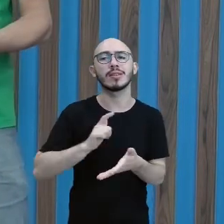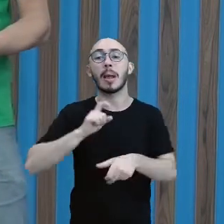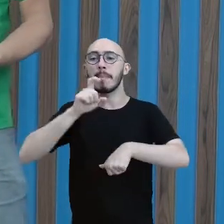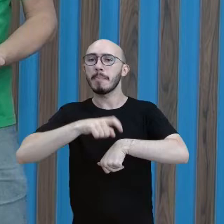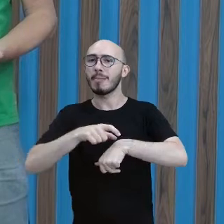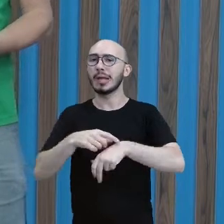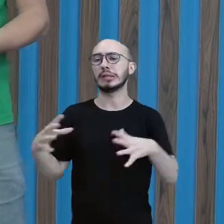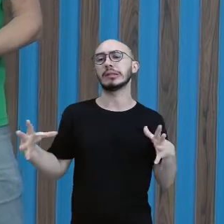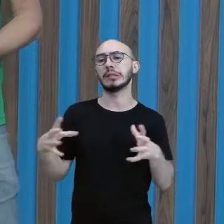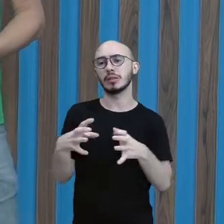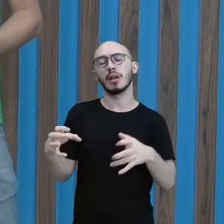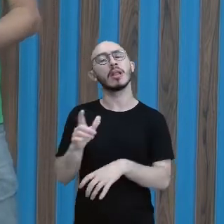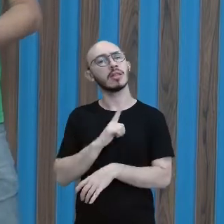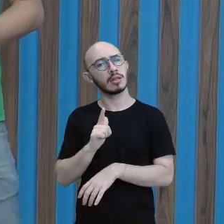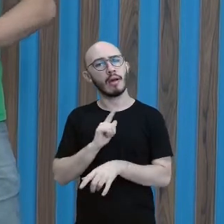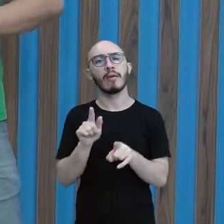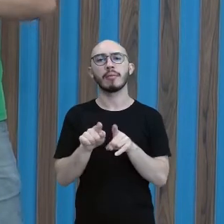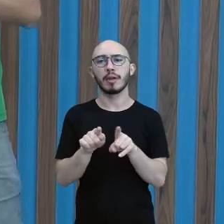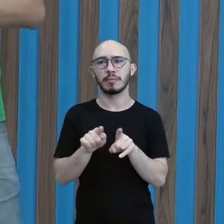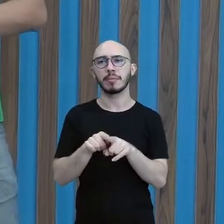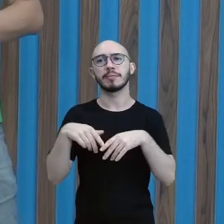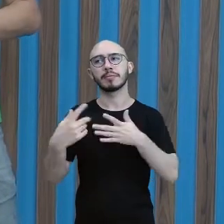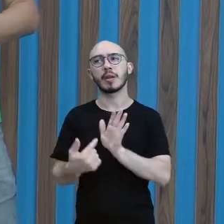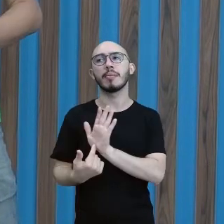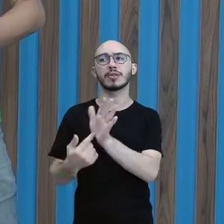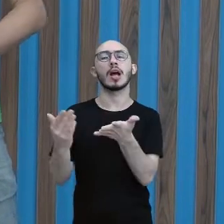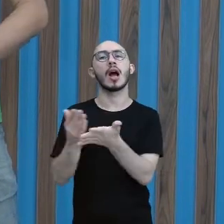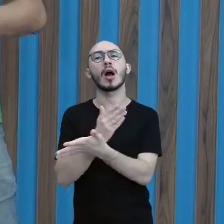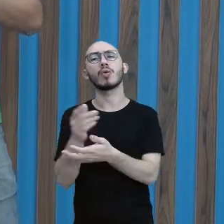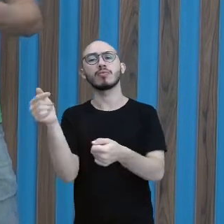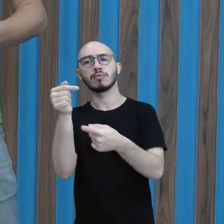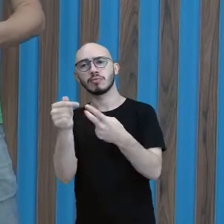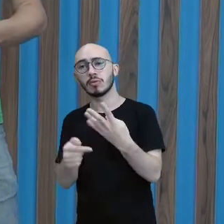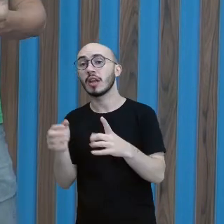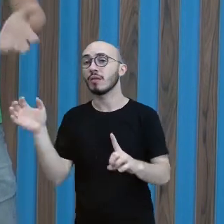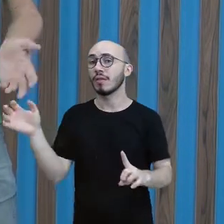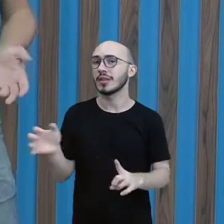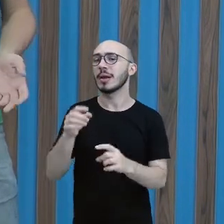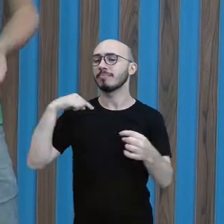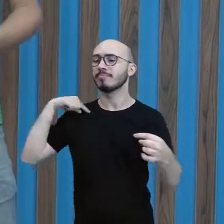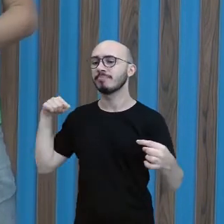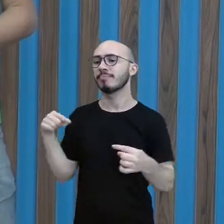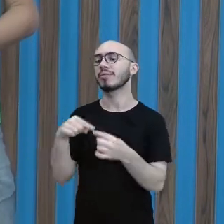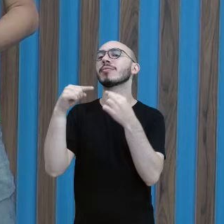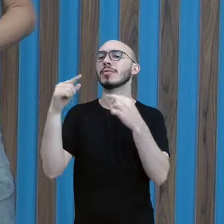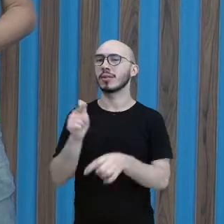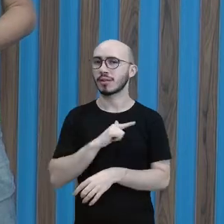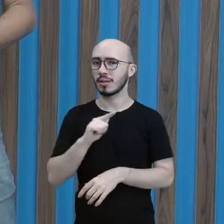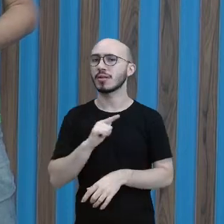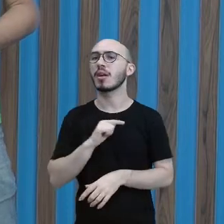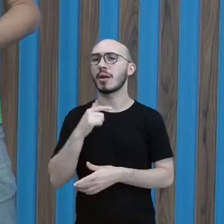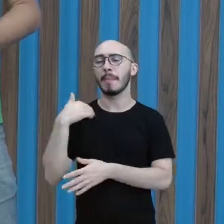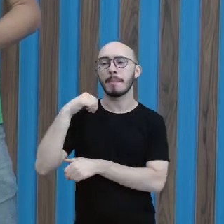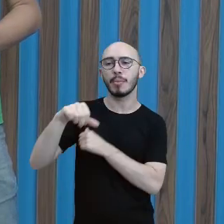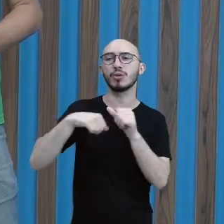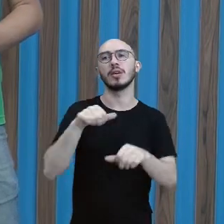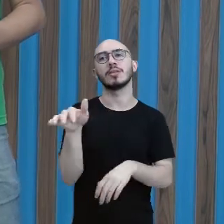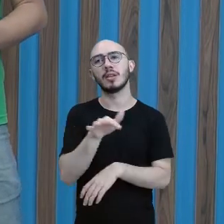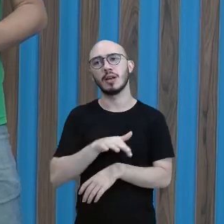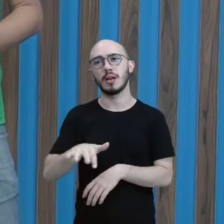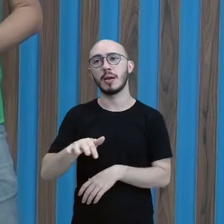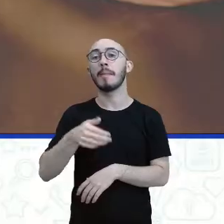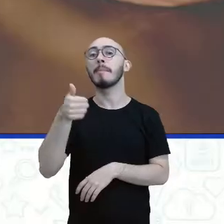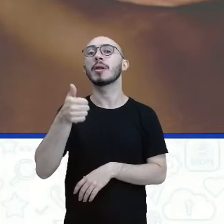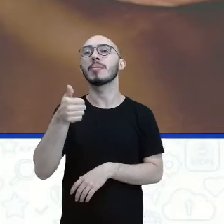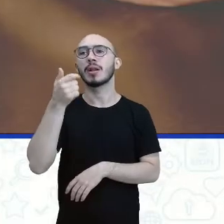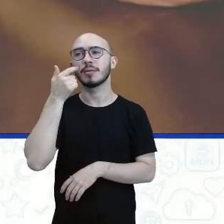De disputas, de conflitos e tal. Eu vou elencar aqui alguns pontos que influenciam diretamente sobre, né, essas mudanças do mundo do trabalho. Então, a